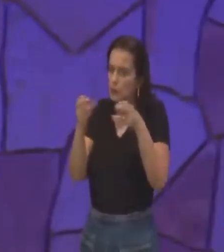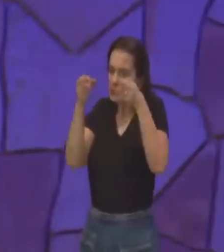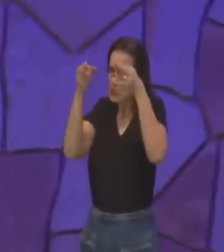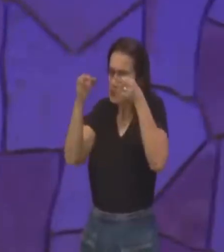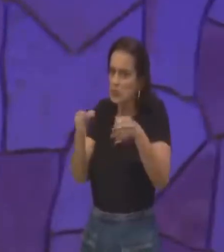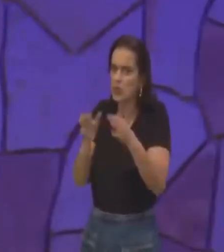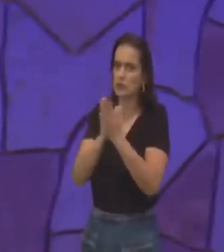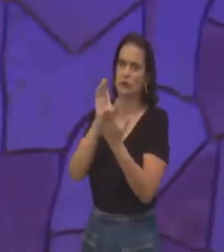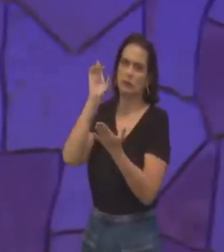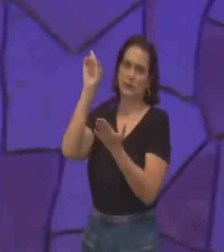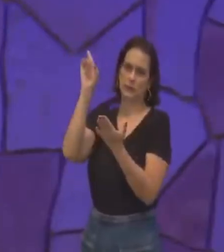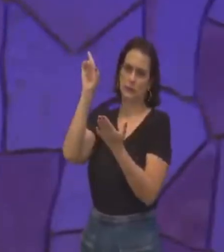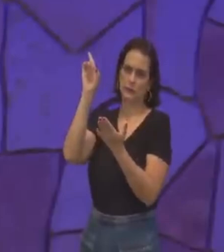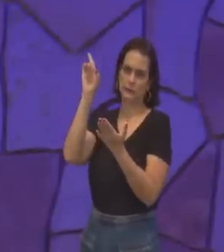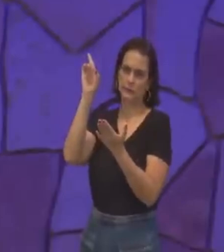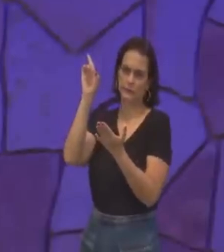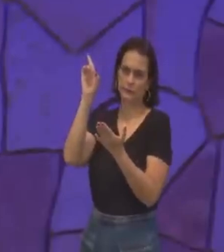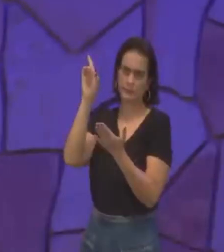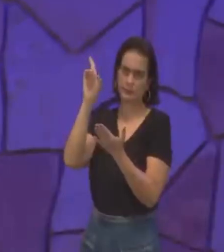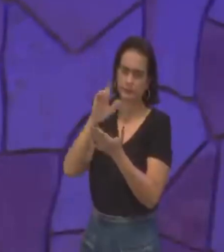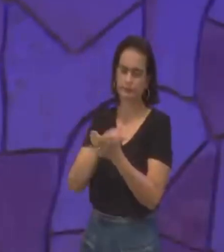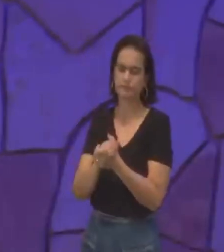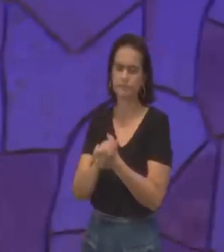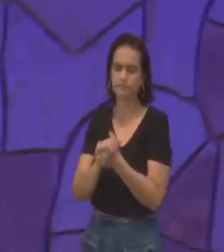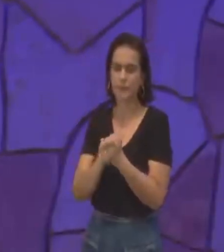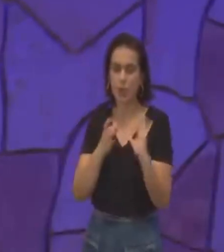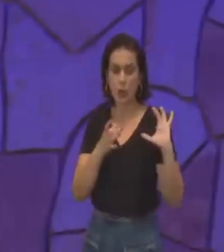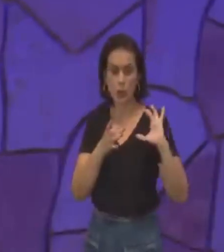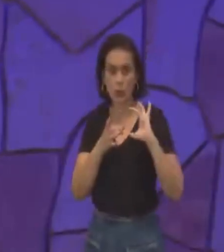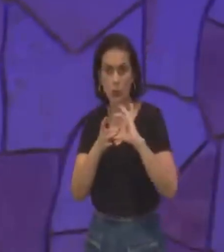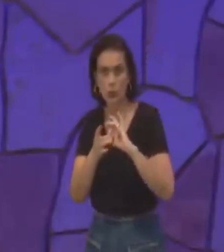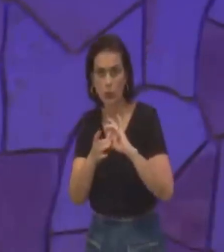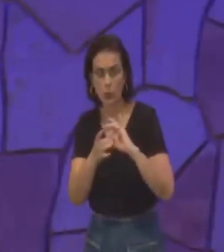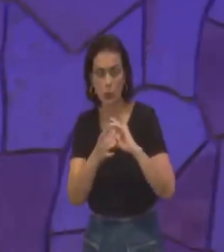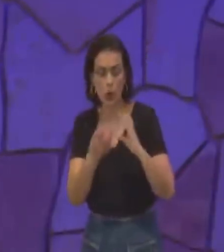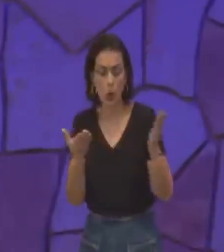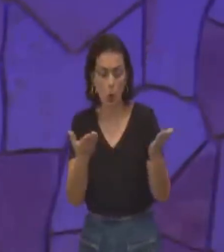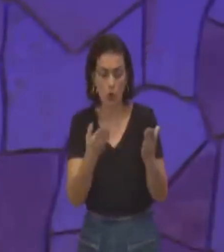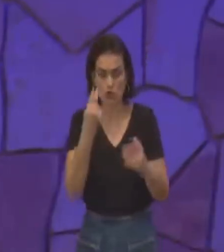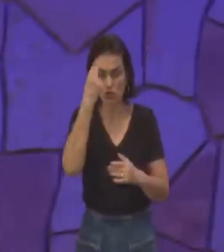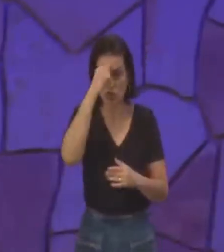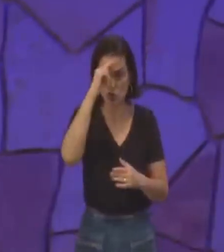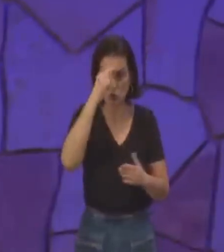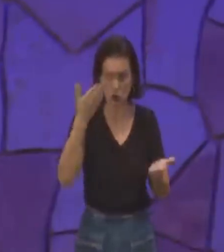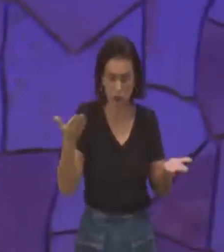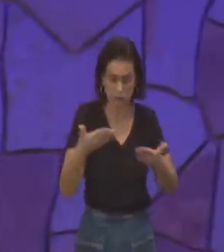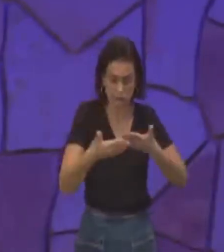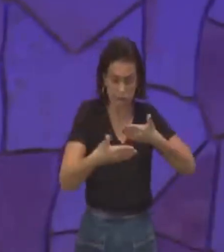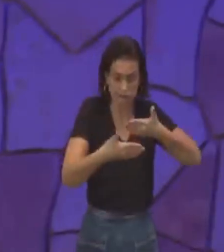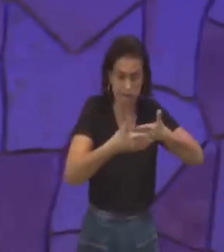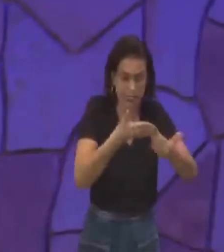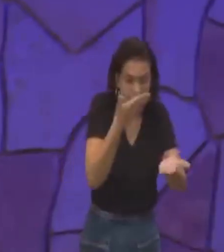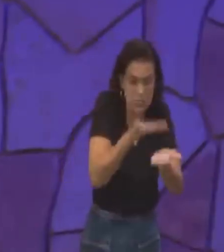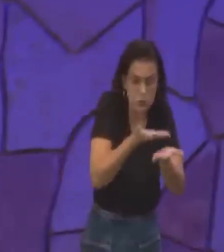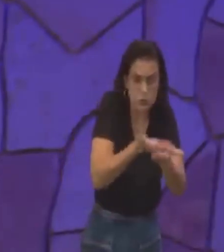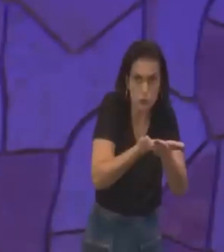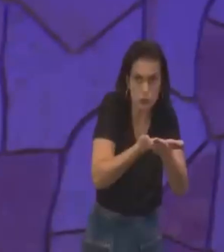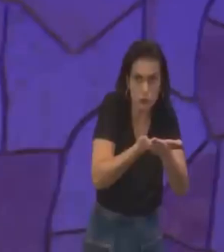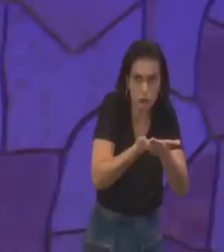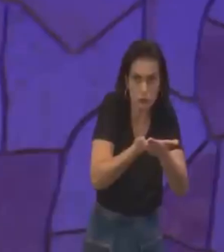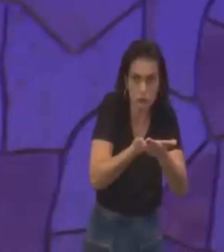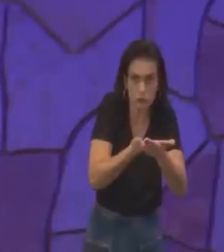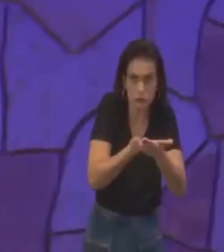palavra de Deus. Sua conexão com o mundo atual, do estudo da palavra de Deus,